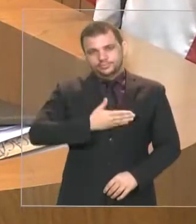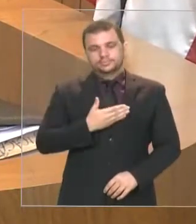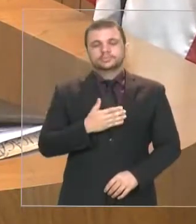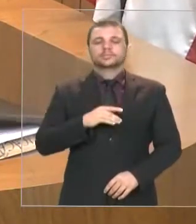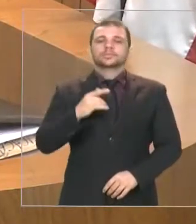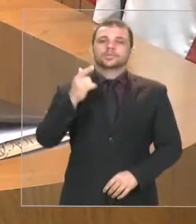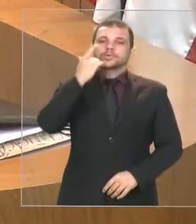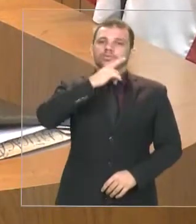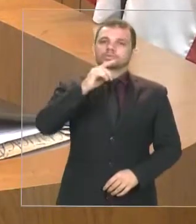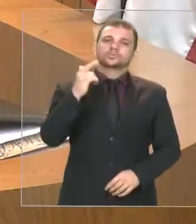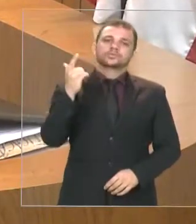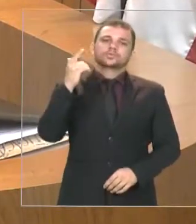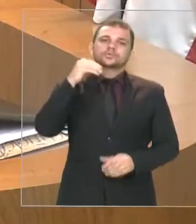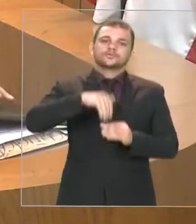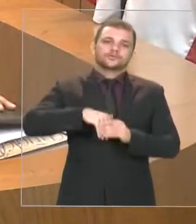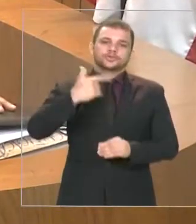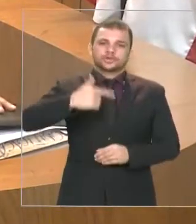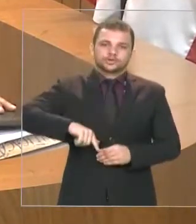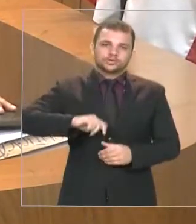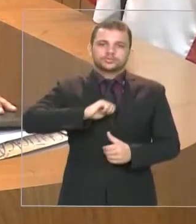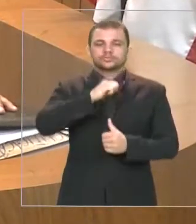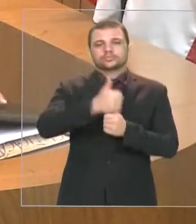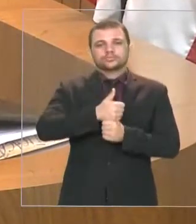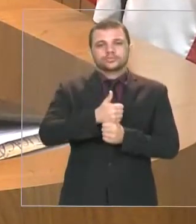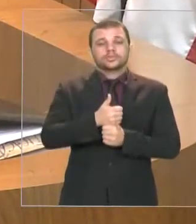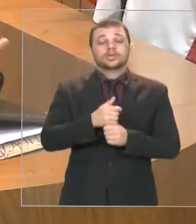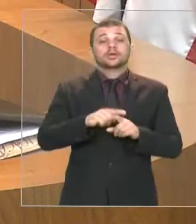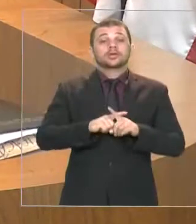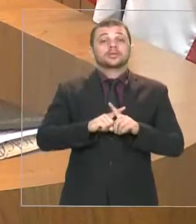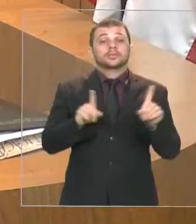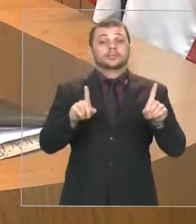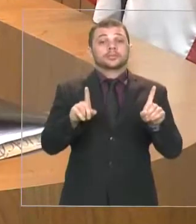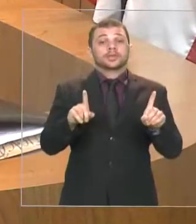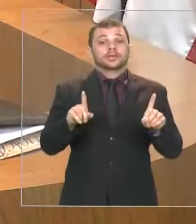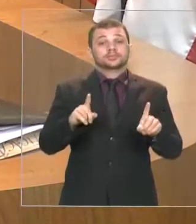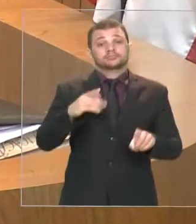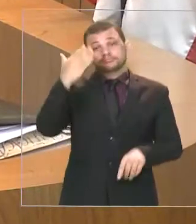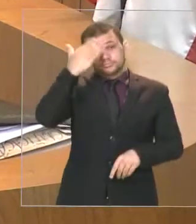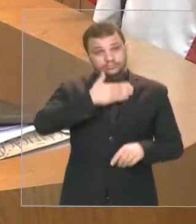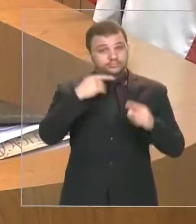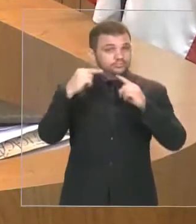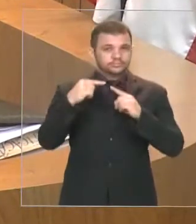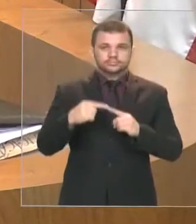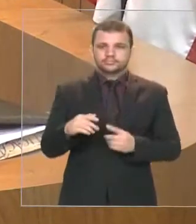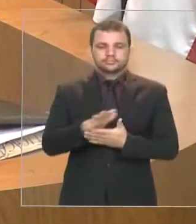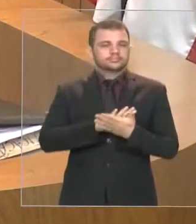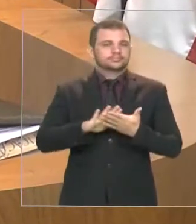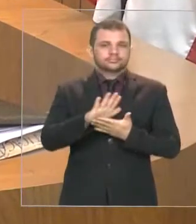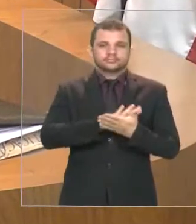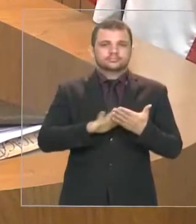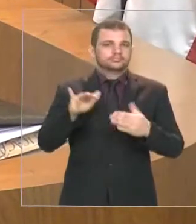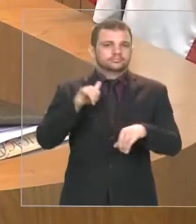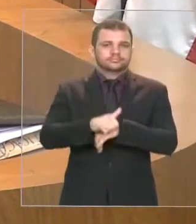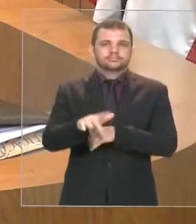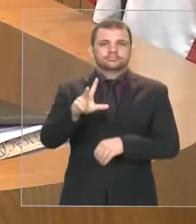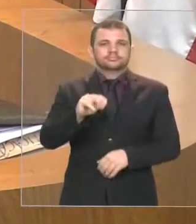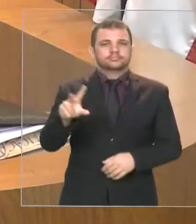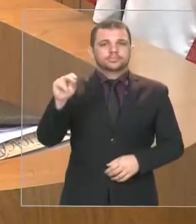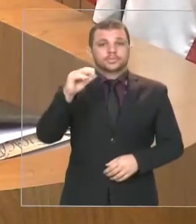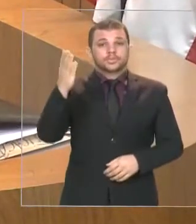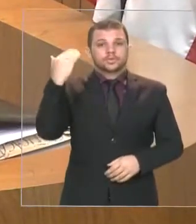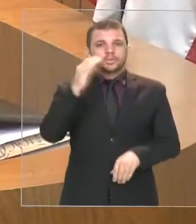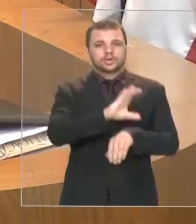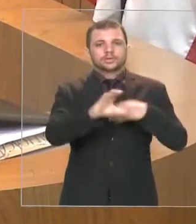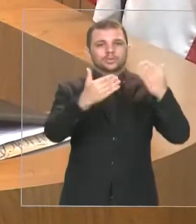reeleição e, após a reeleição, não honraram com o compromisso e não nomearam os aprovados no